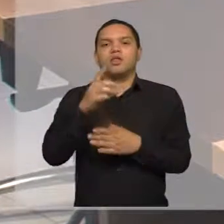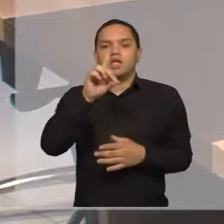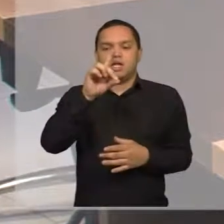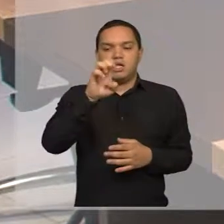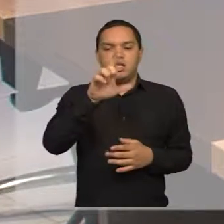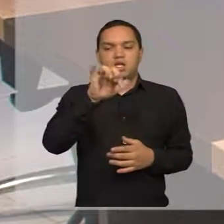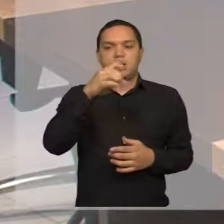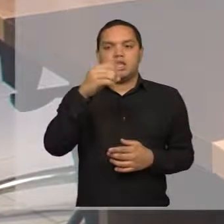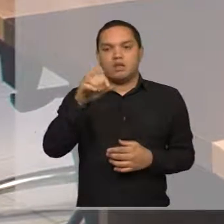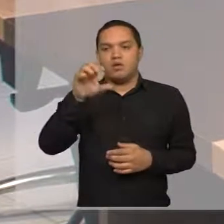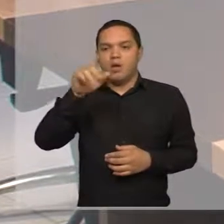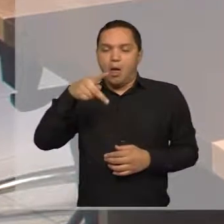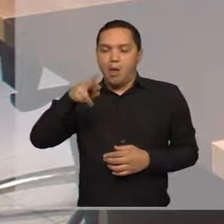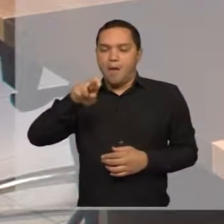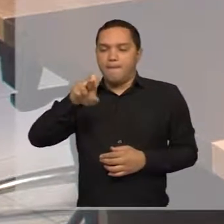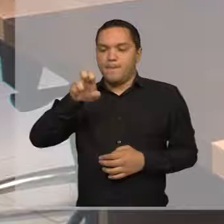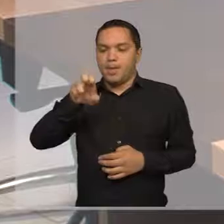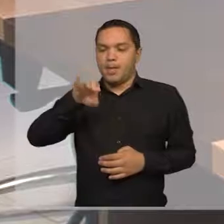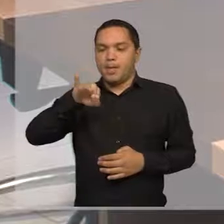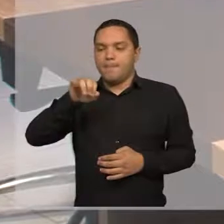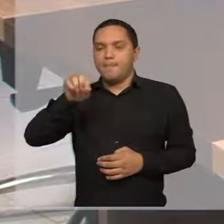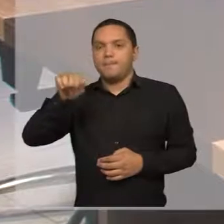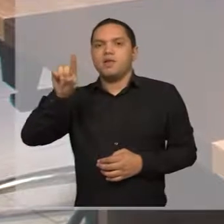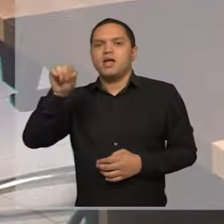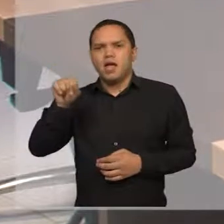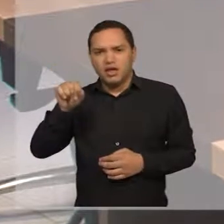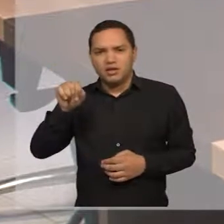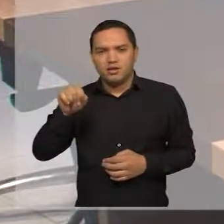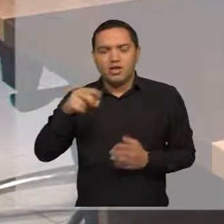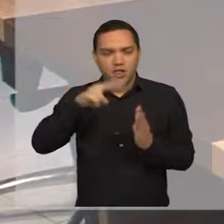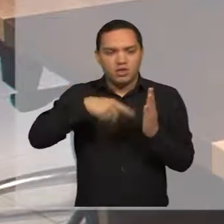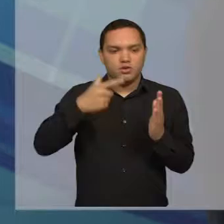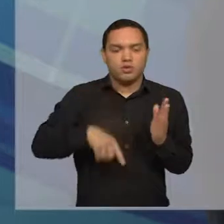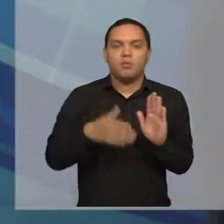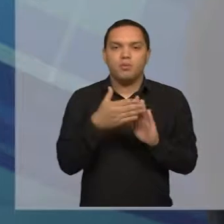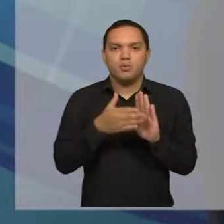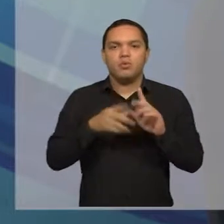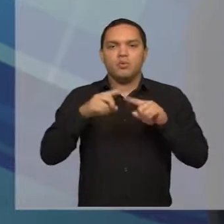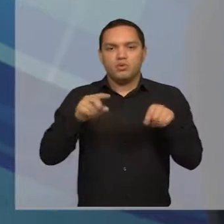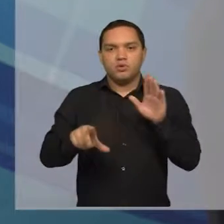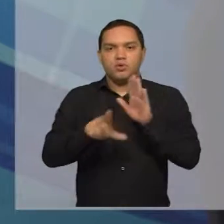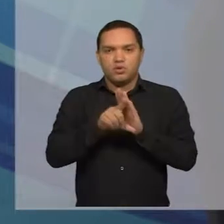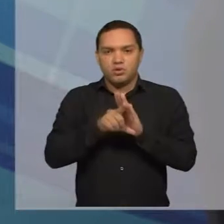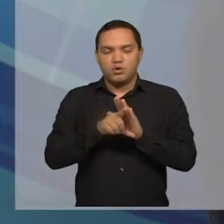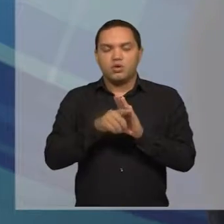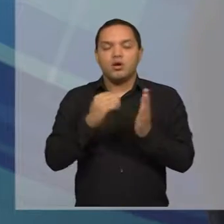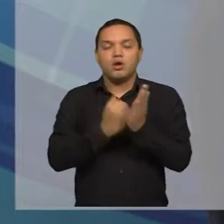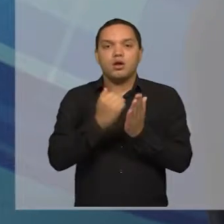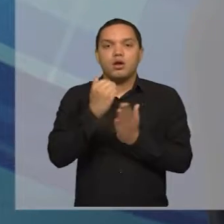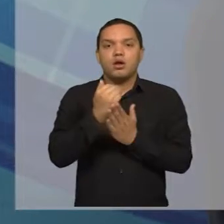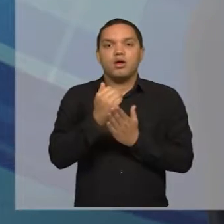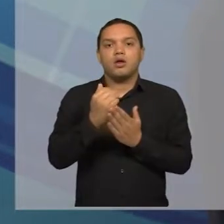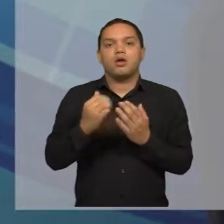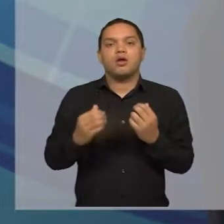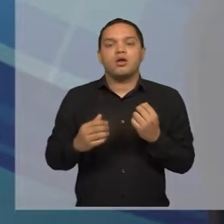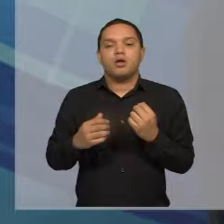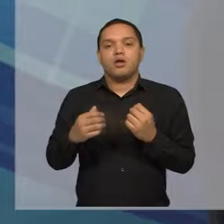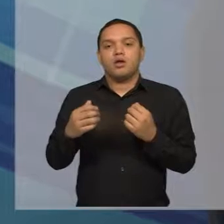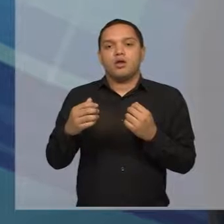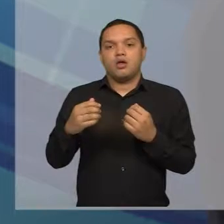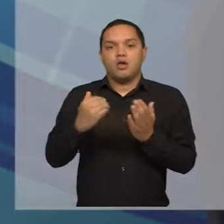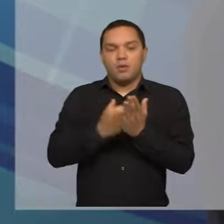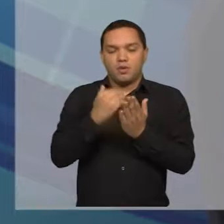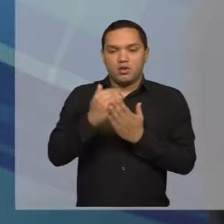que vai se trazer O que é que quer dizer? Leia aí novamente, só para propor projeto de lei para aumentar a eficácia do combate ao